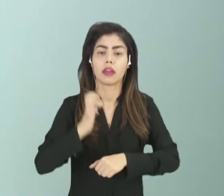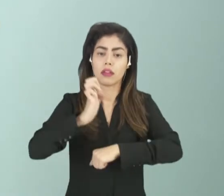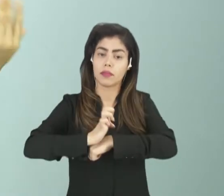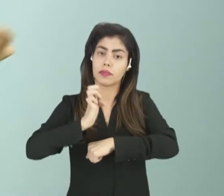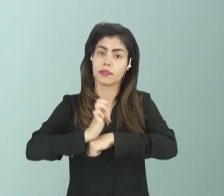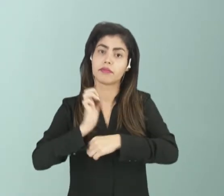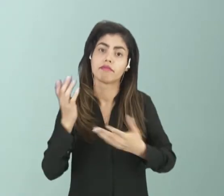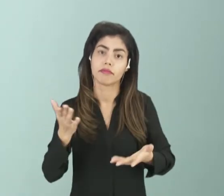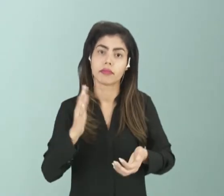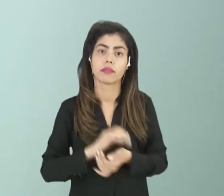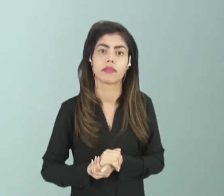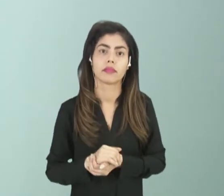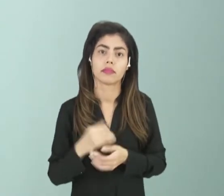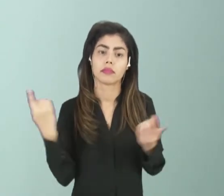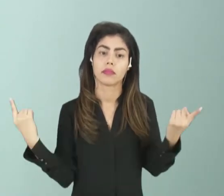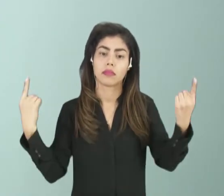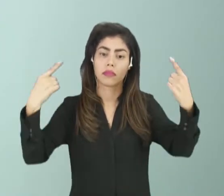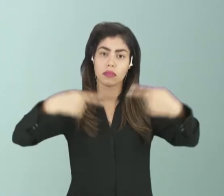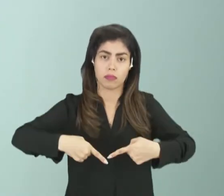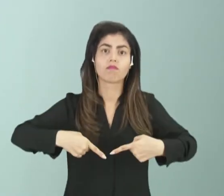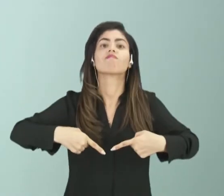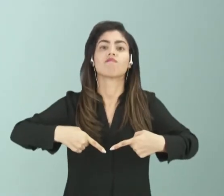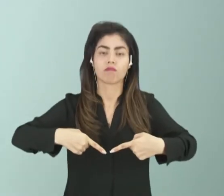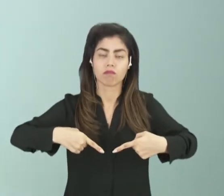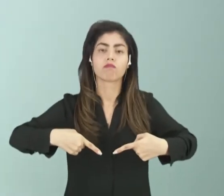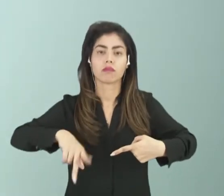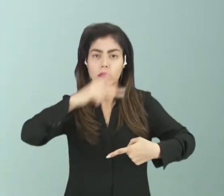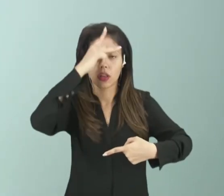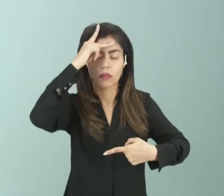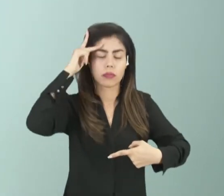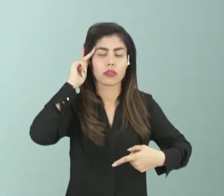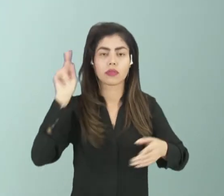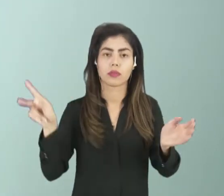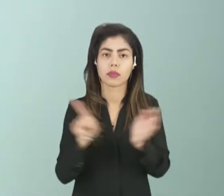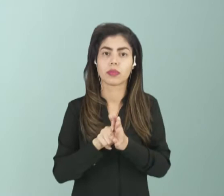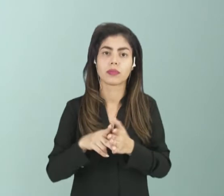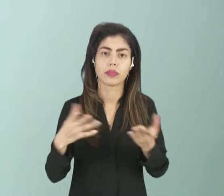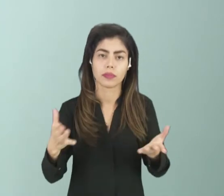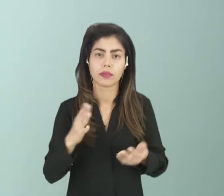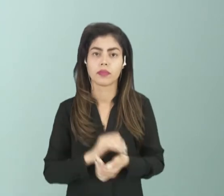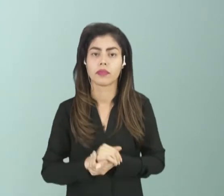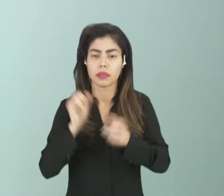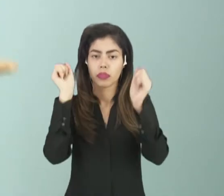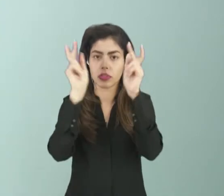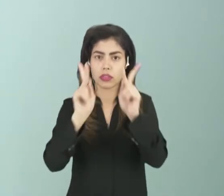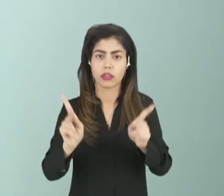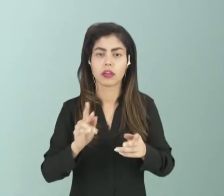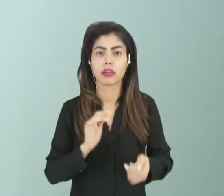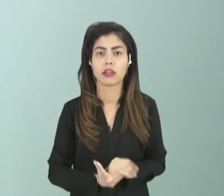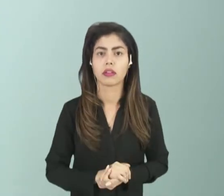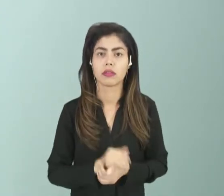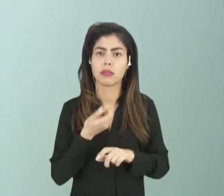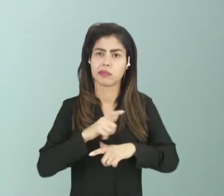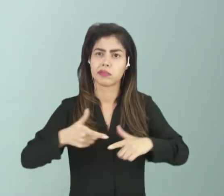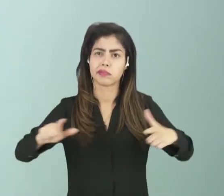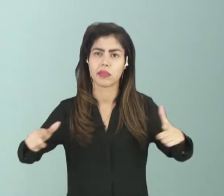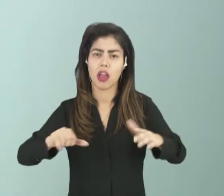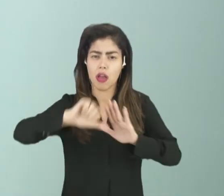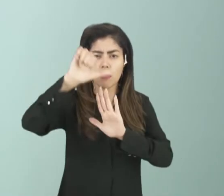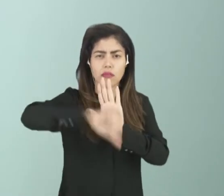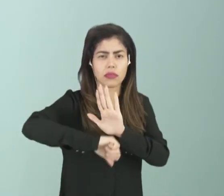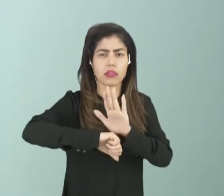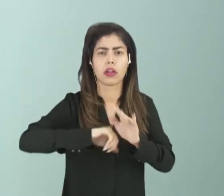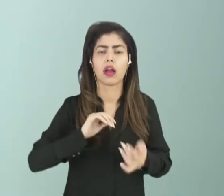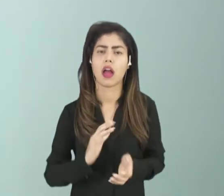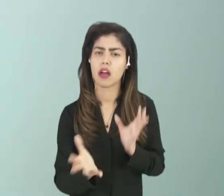Estado é usada contra os seus cidadãos. Então, quando a gente vê no noticiário, né, a página policial muito extensa, muita violência,